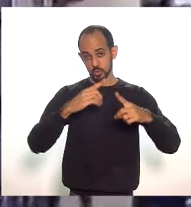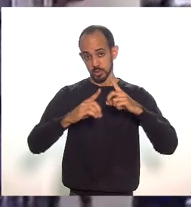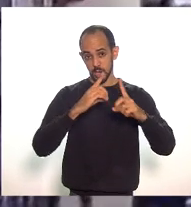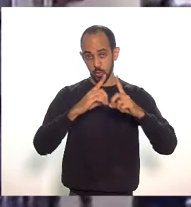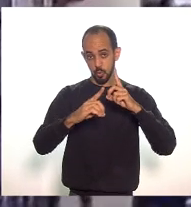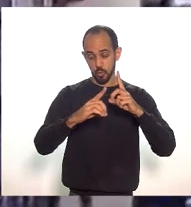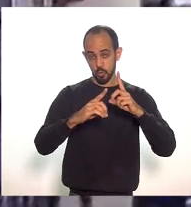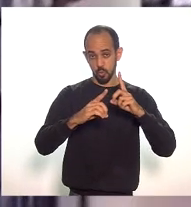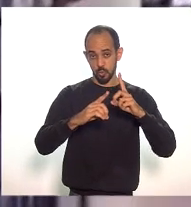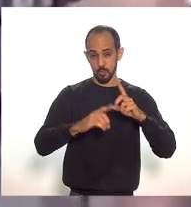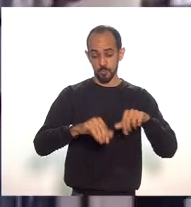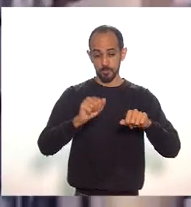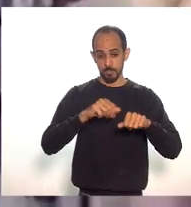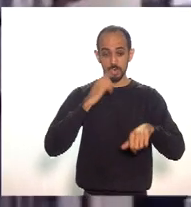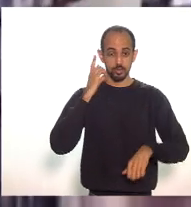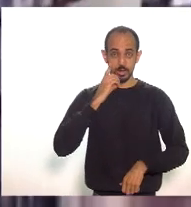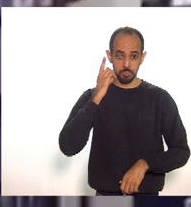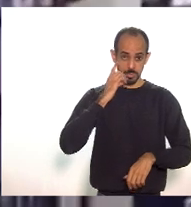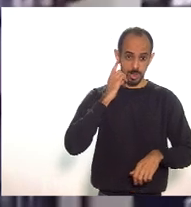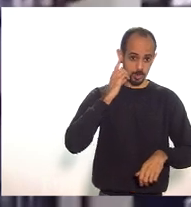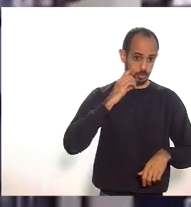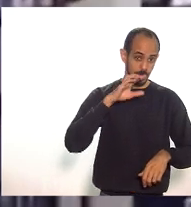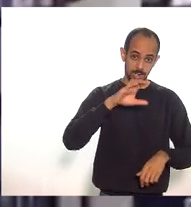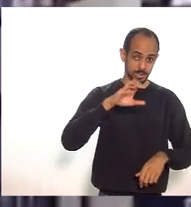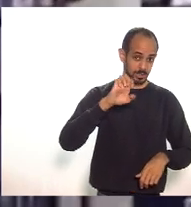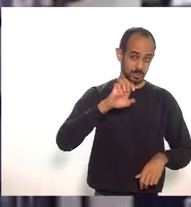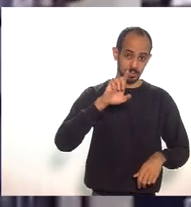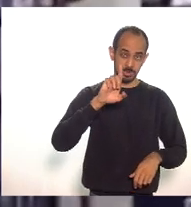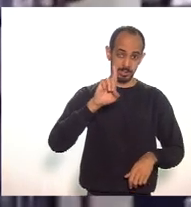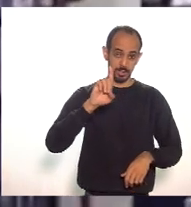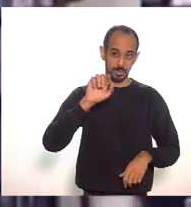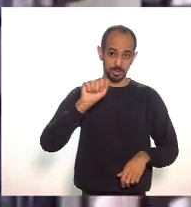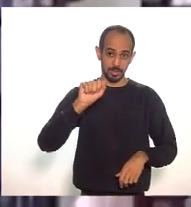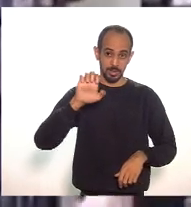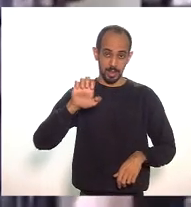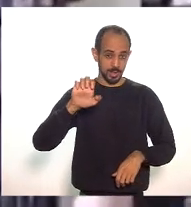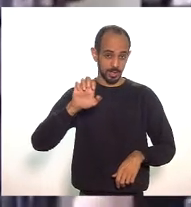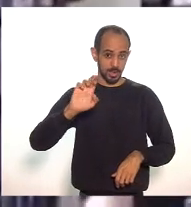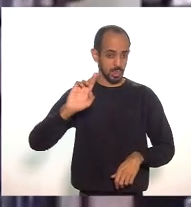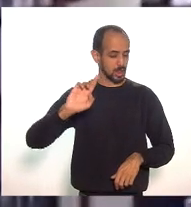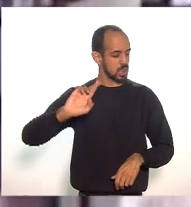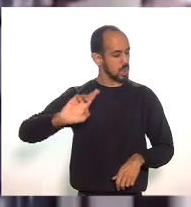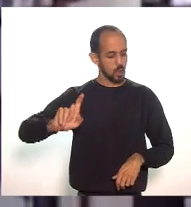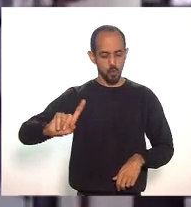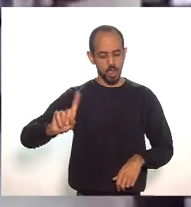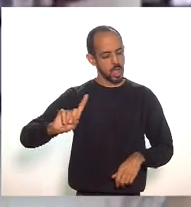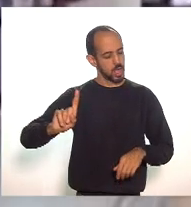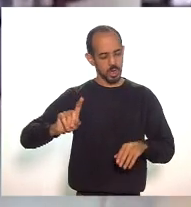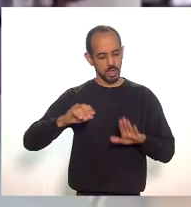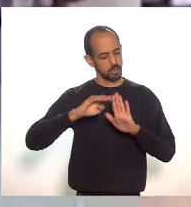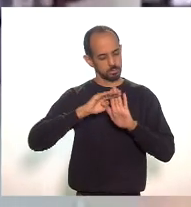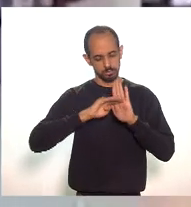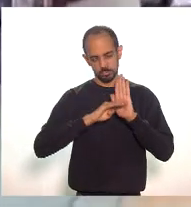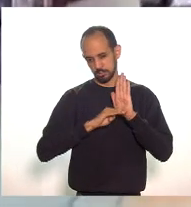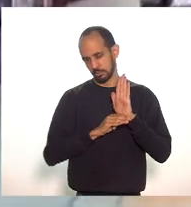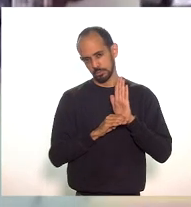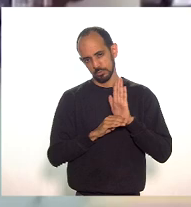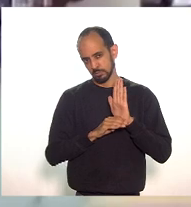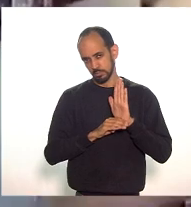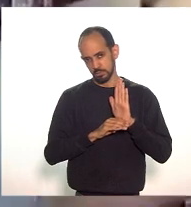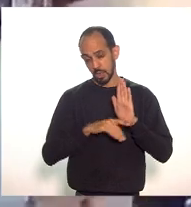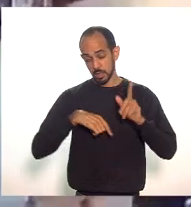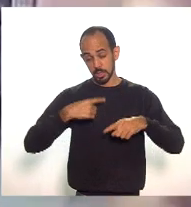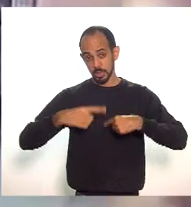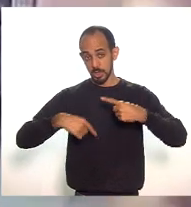no colégio de líderes a CEDAE não existia pois bem a e